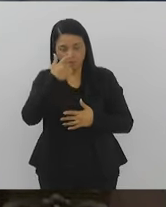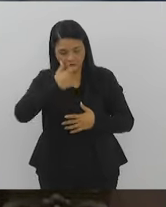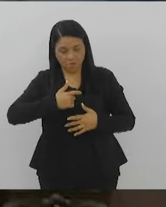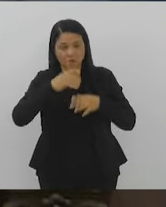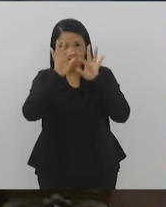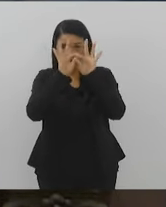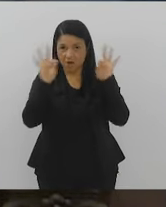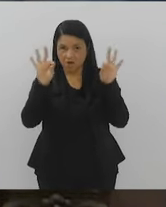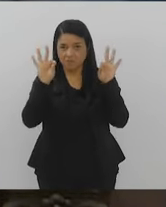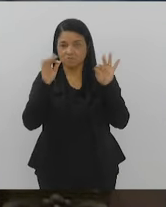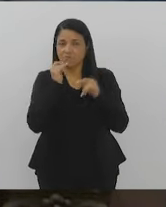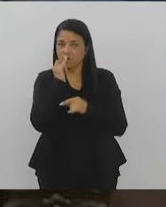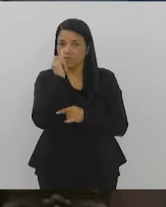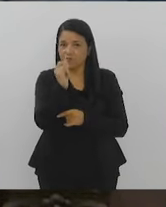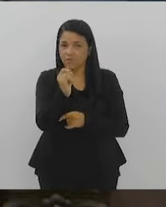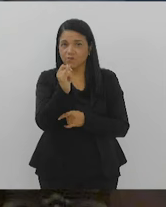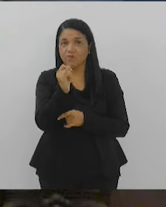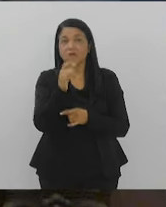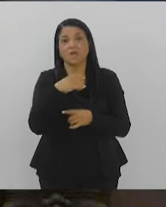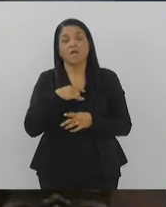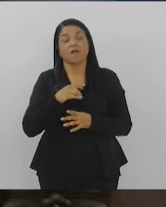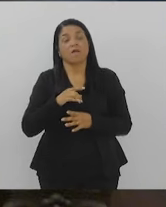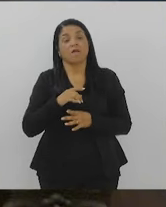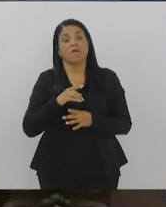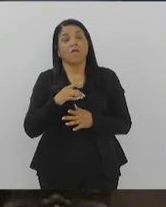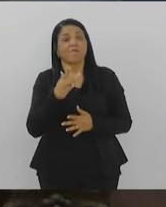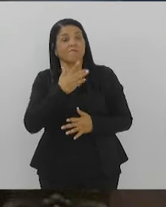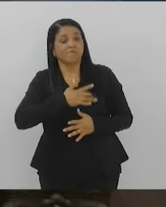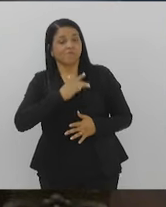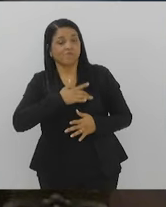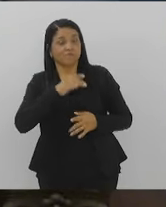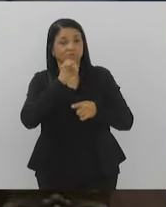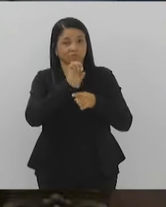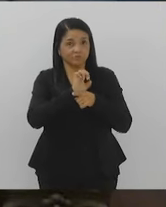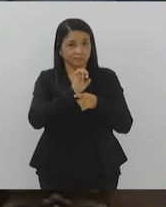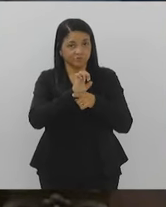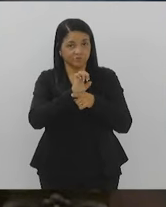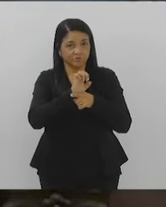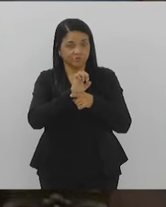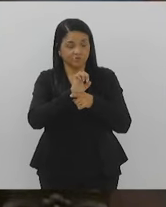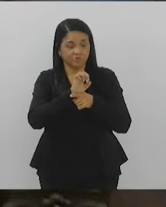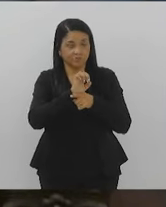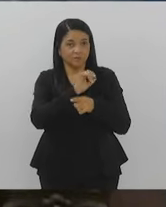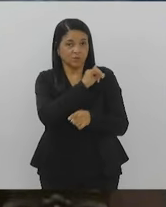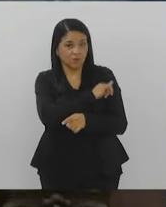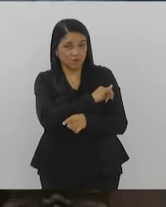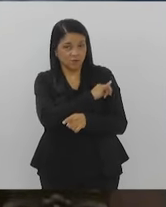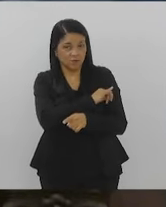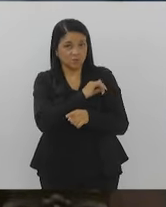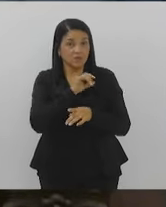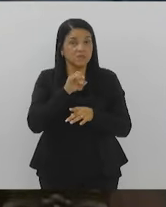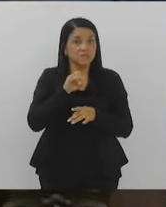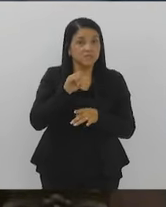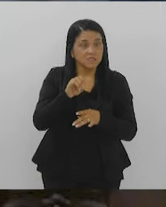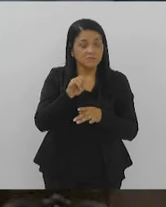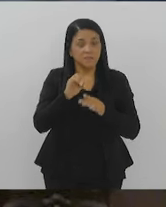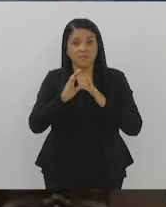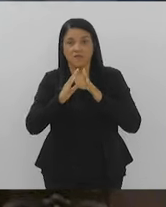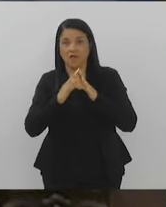que ai do Estado se não fosse as igrejas, tanto no âmbito